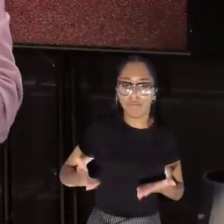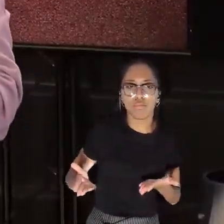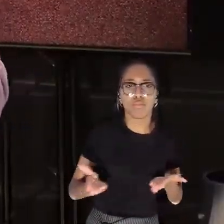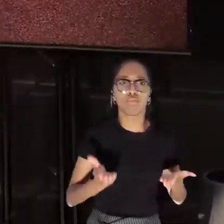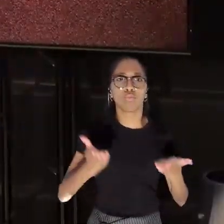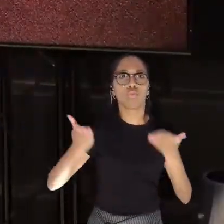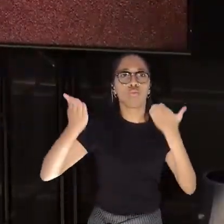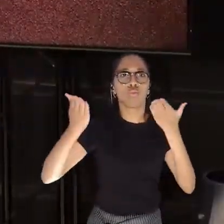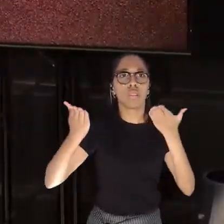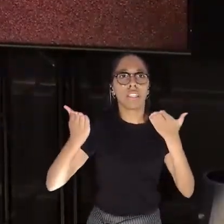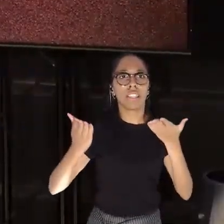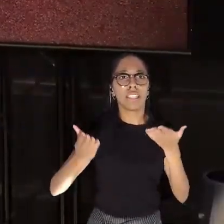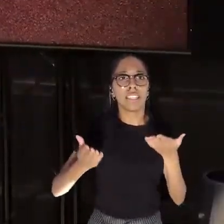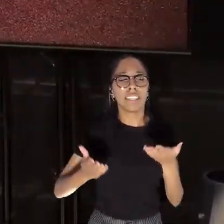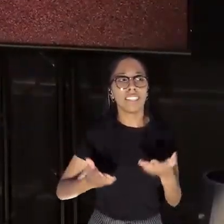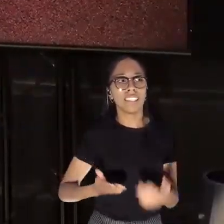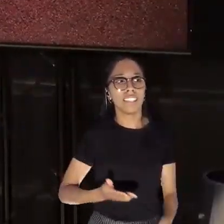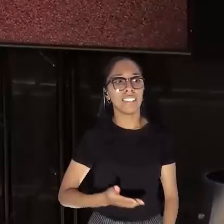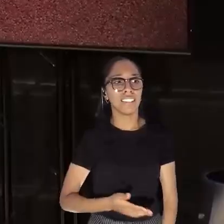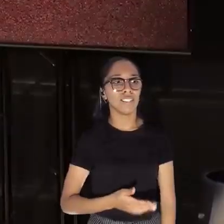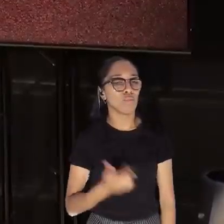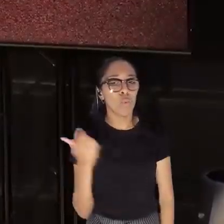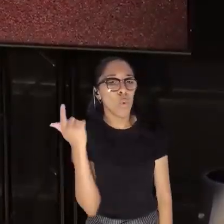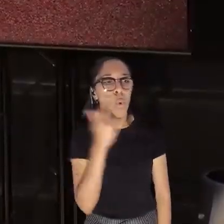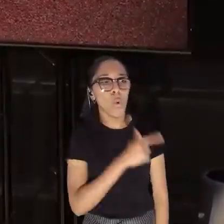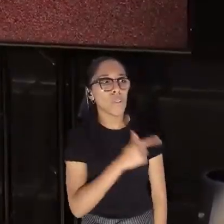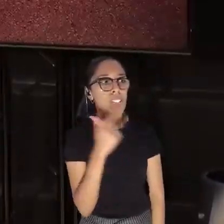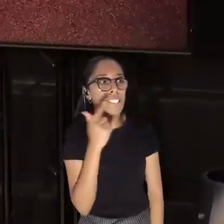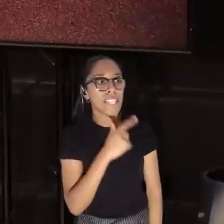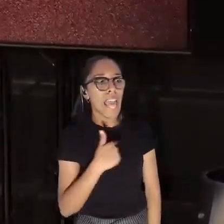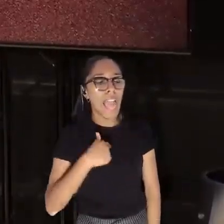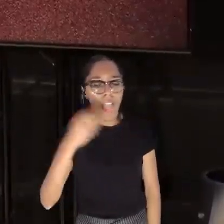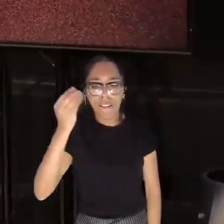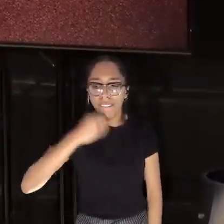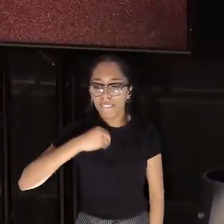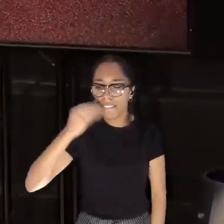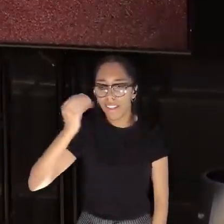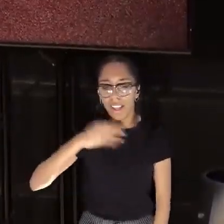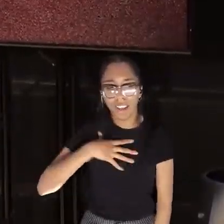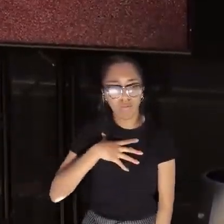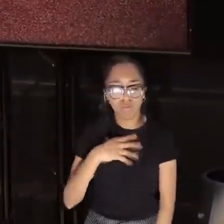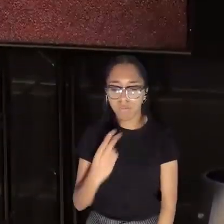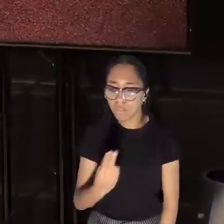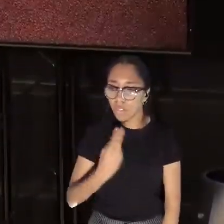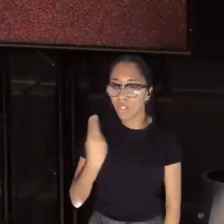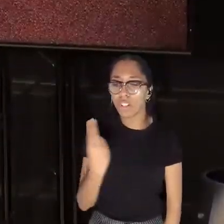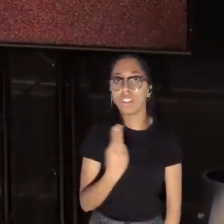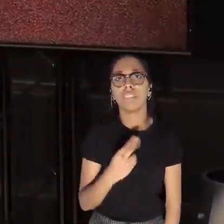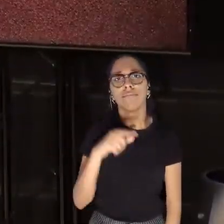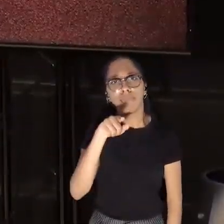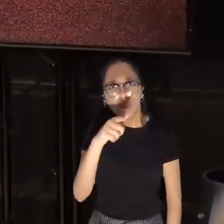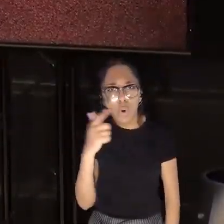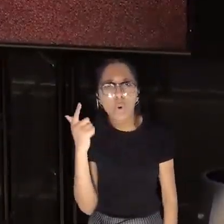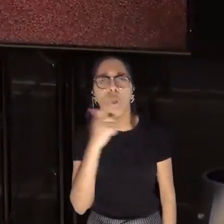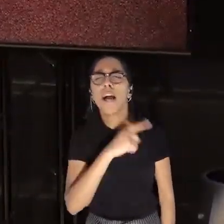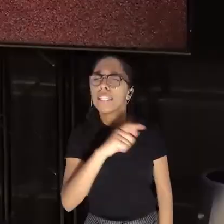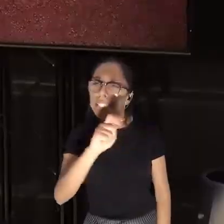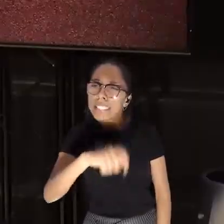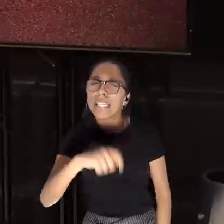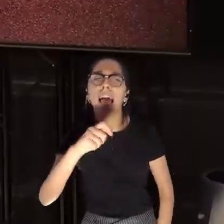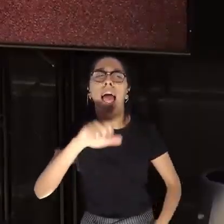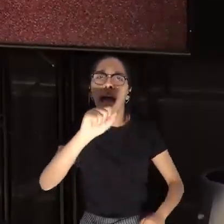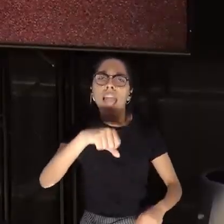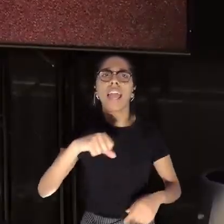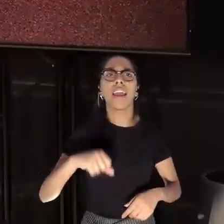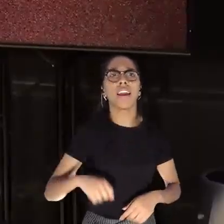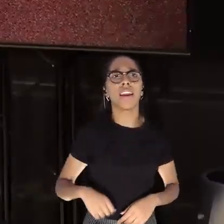você. É mais forte que você porque você estudou na Lírio, você fez o Lírio Play, você foi para encontro com Deus, você foi para vigília,